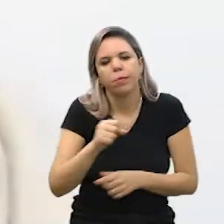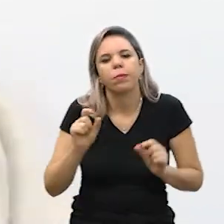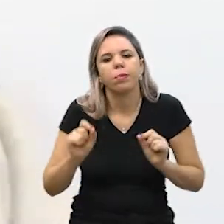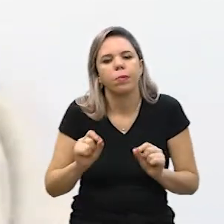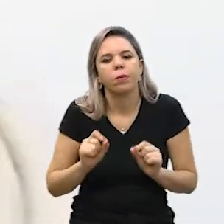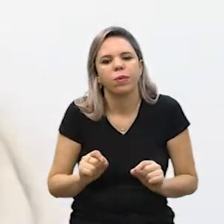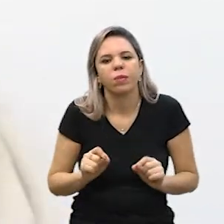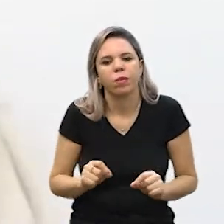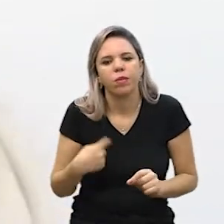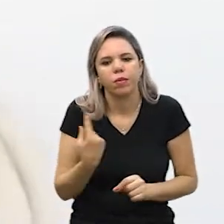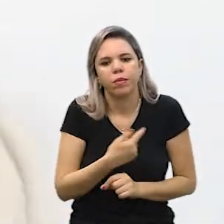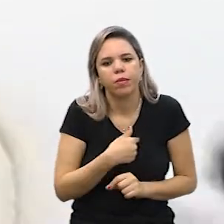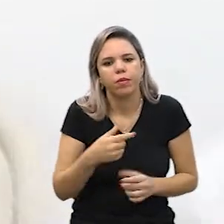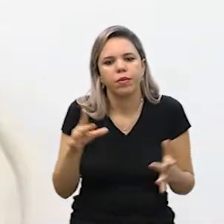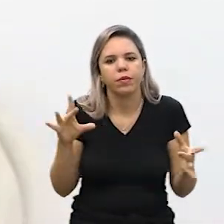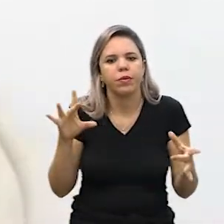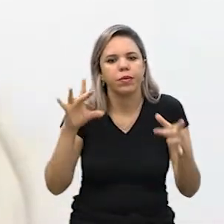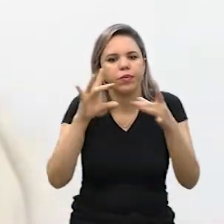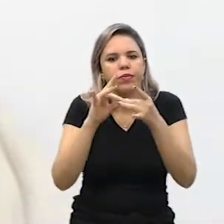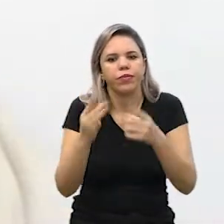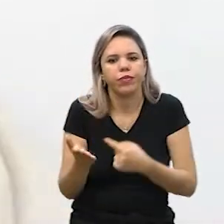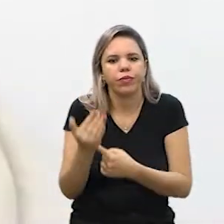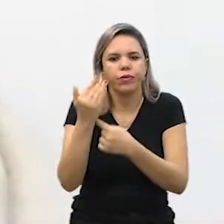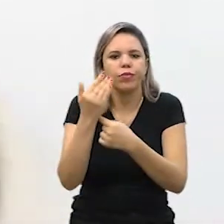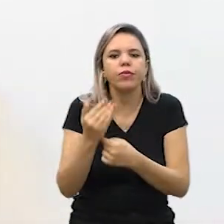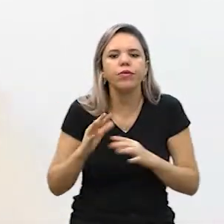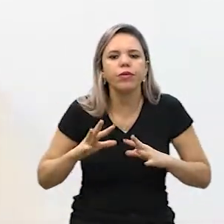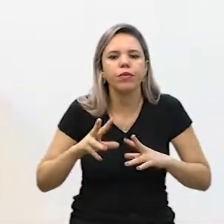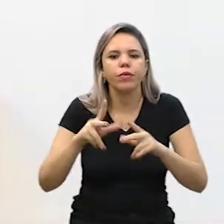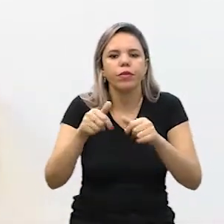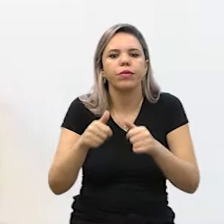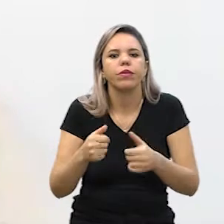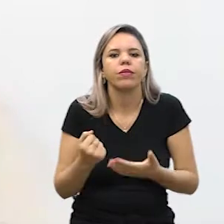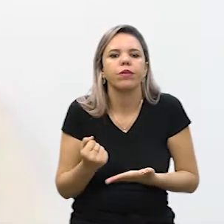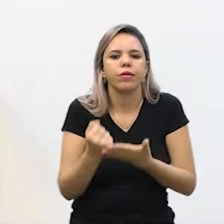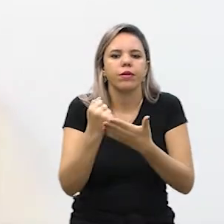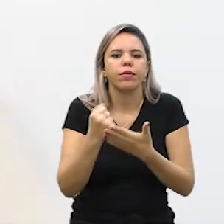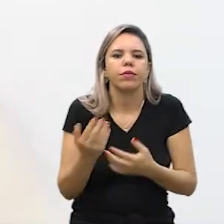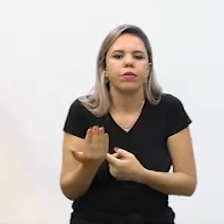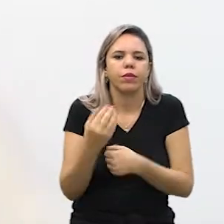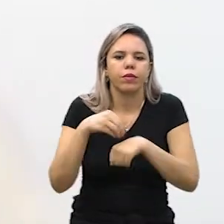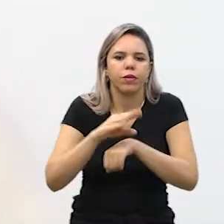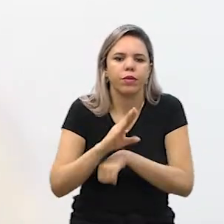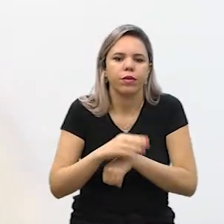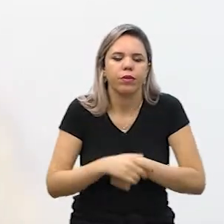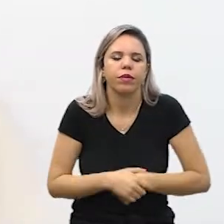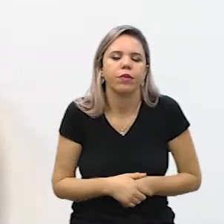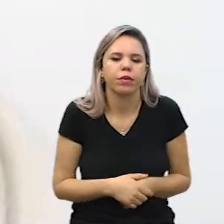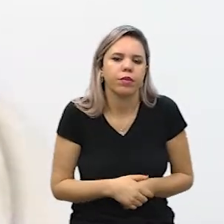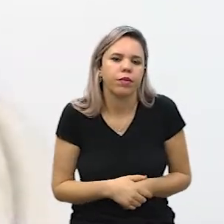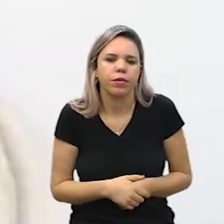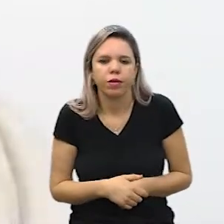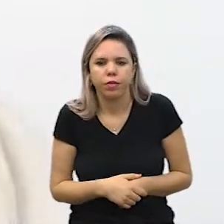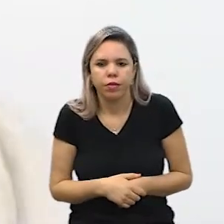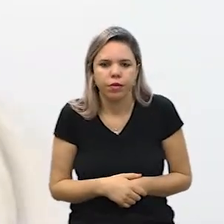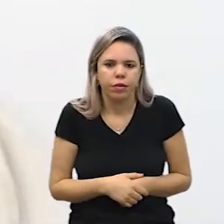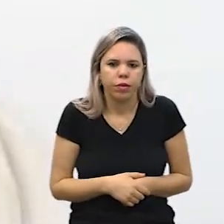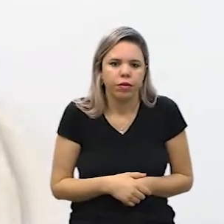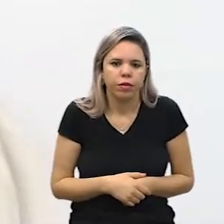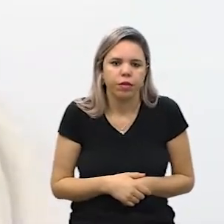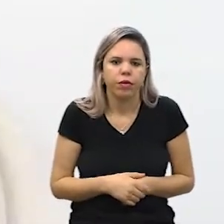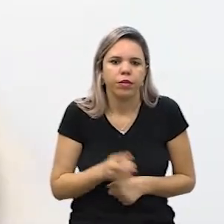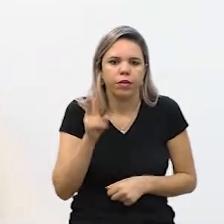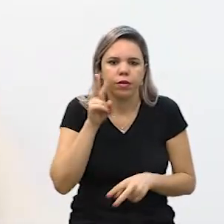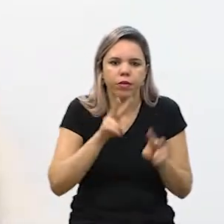onde nós associamos a tecnologia e todos os recursos que a tecnologia pode nos trazer e com um